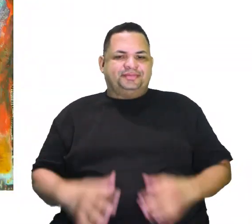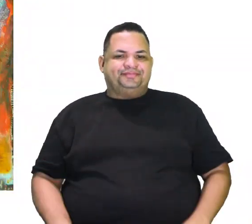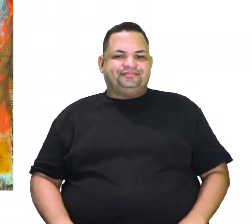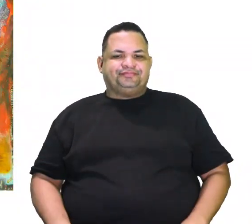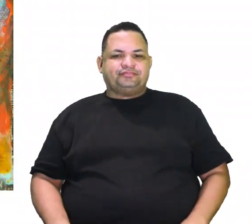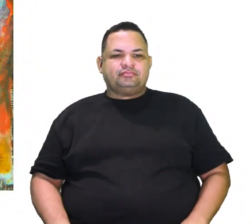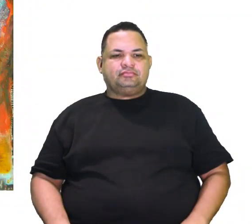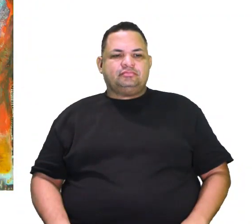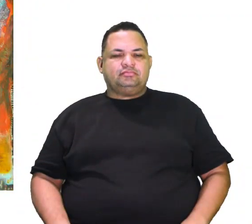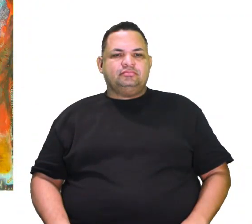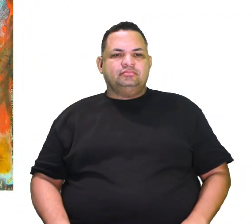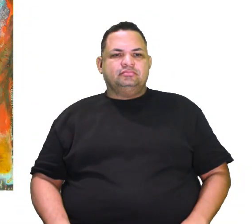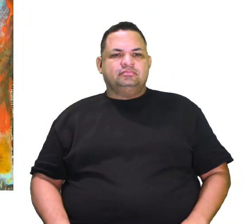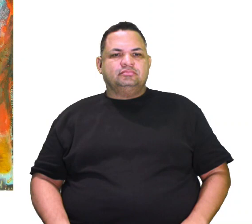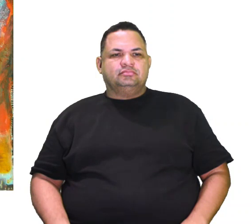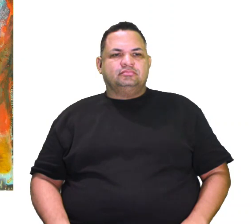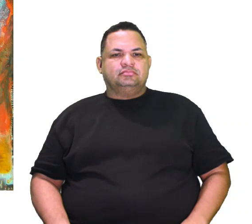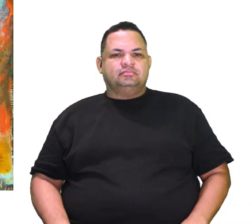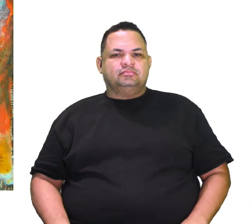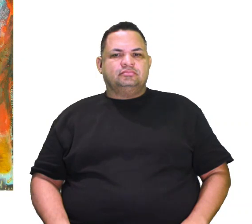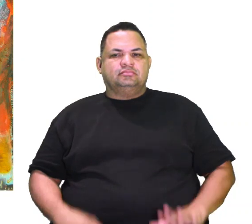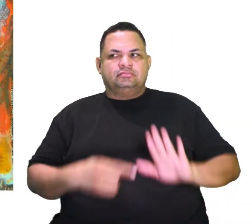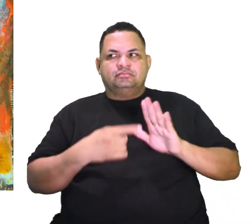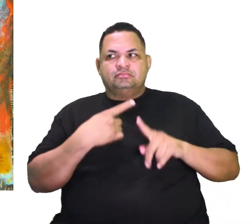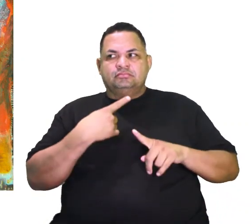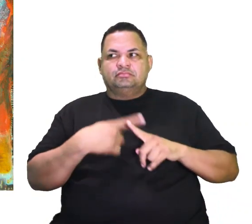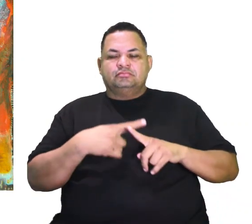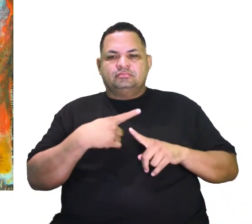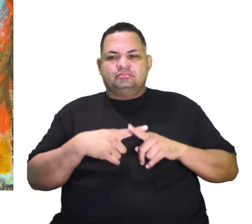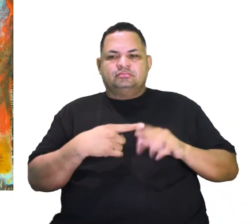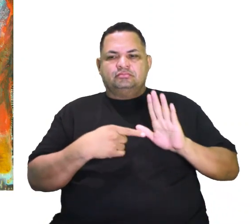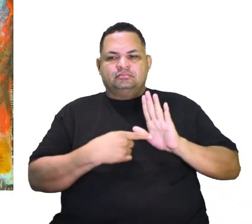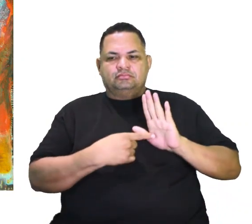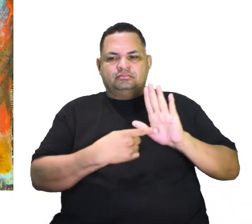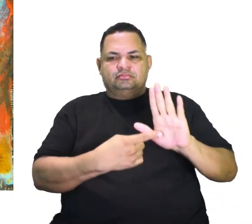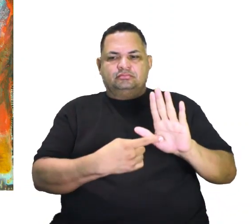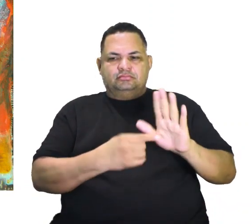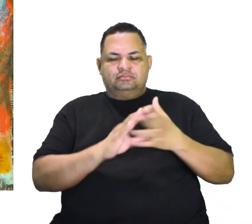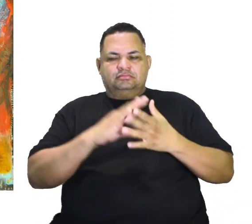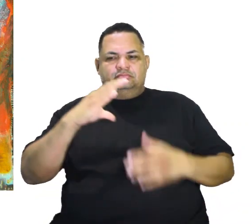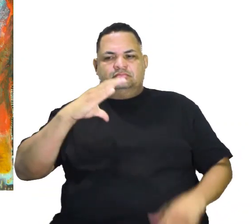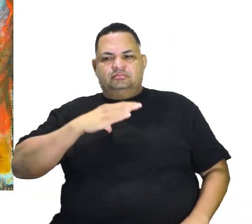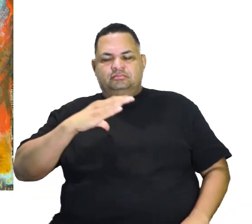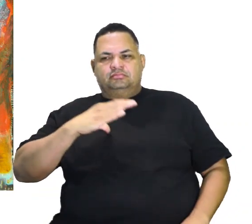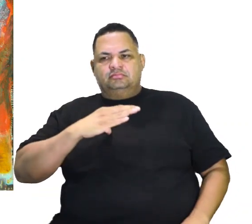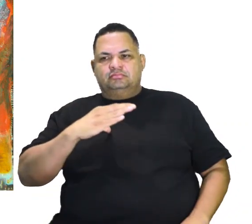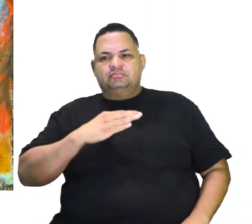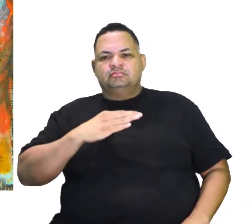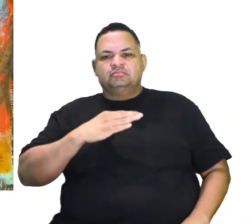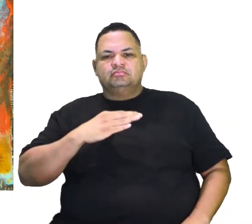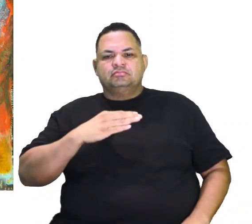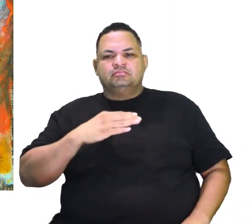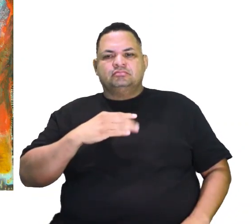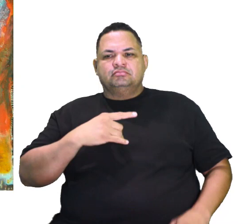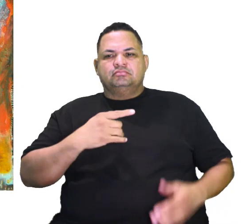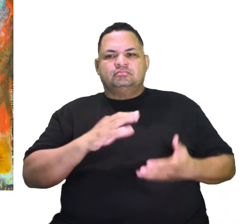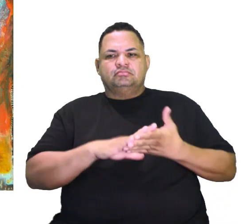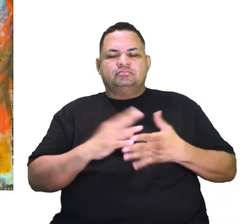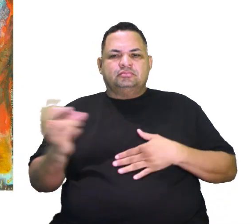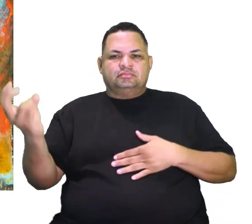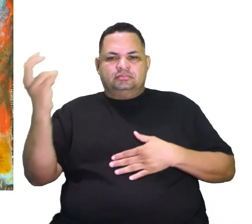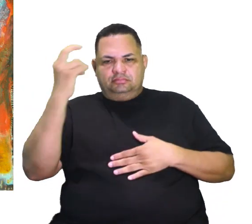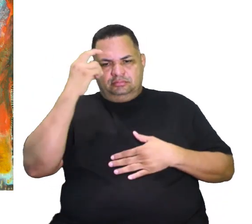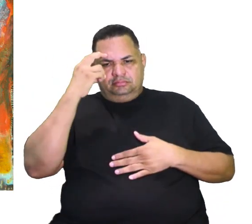3 artistas contemporâneos. Contemporâneo porque eles representam a